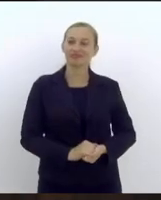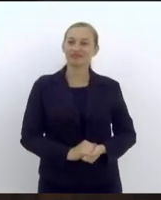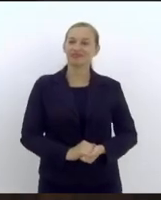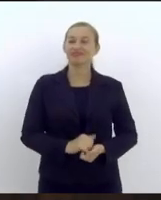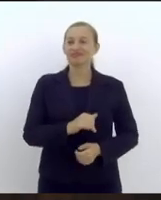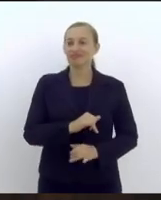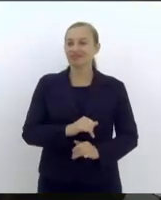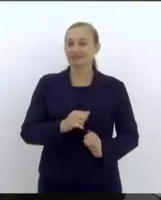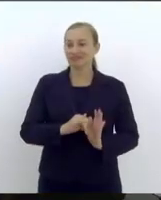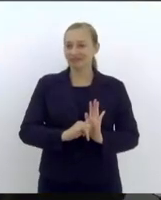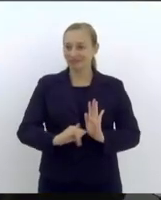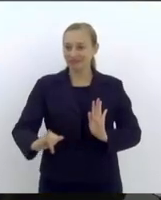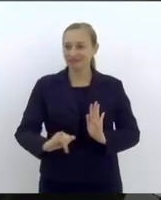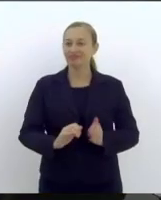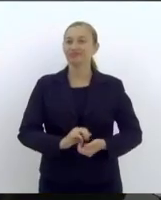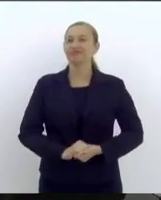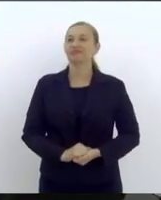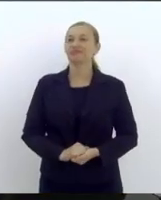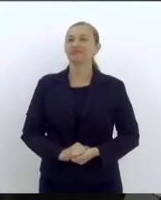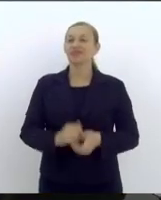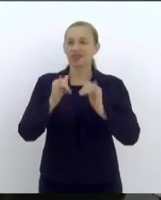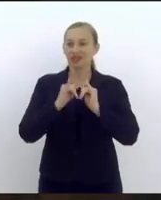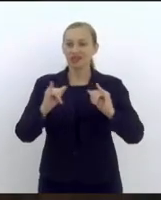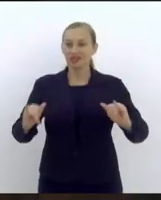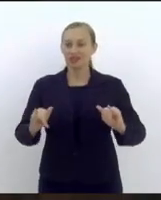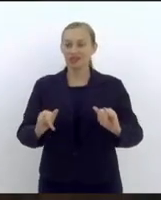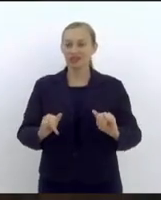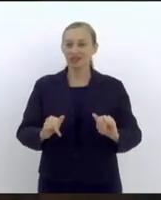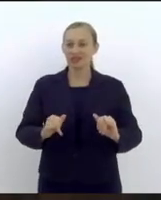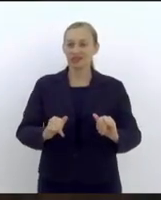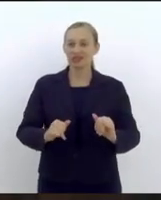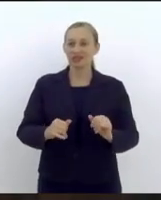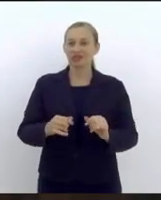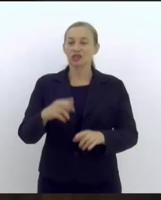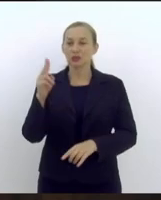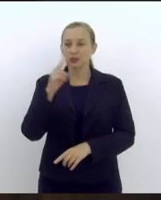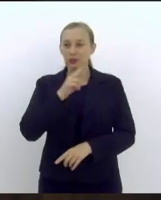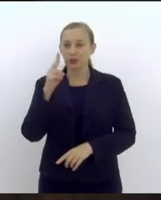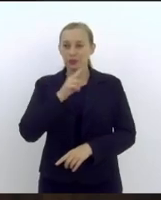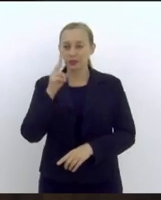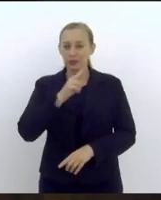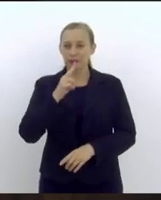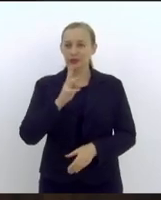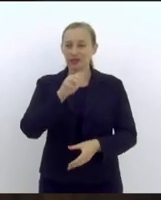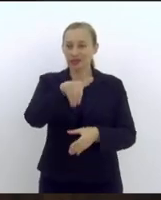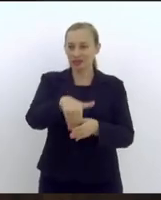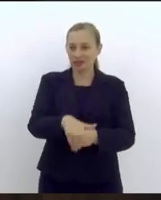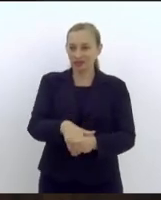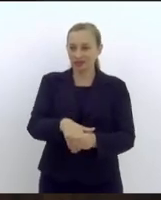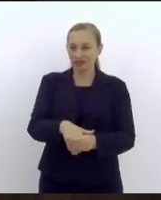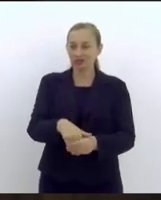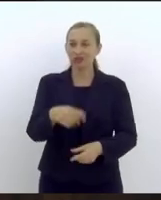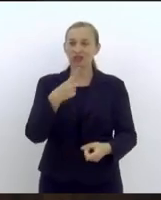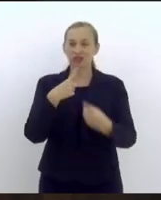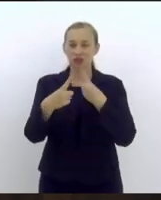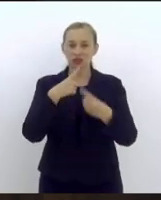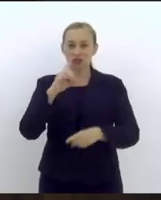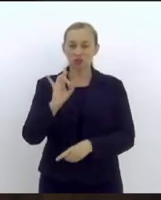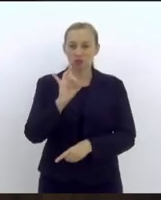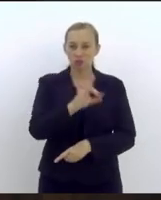vai autógrafo anuncio em regime de urgência em votação em discussão